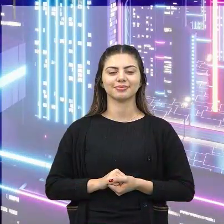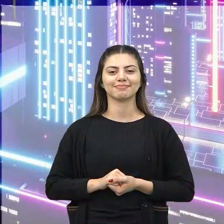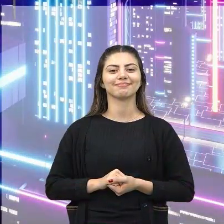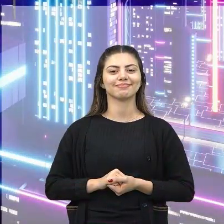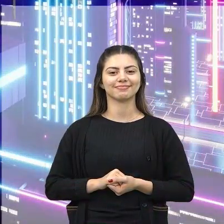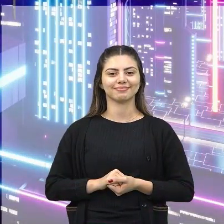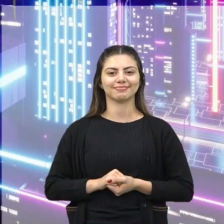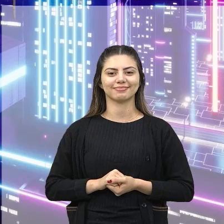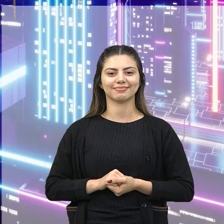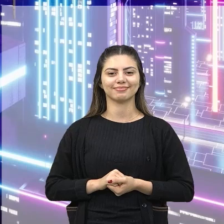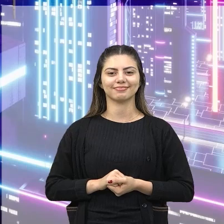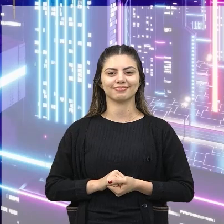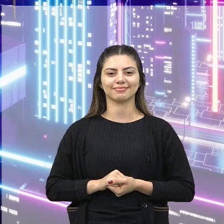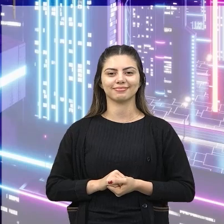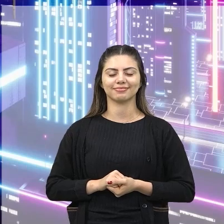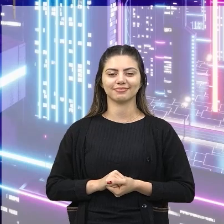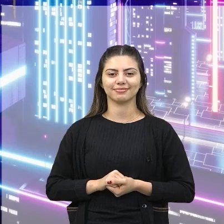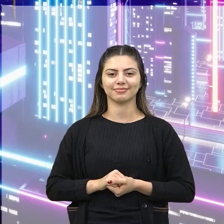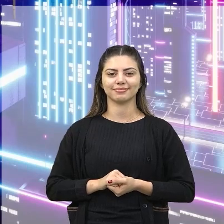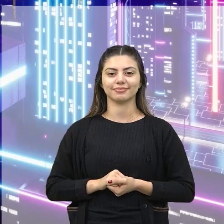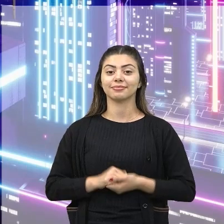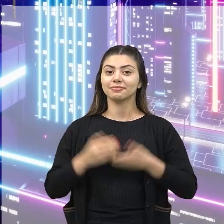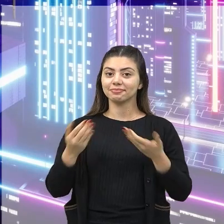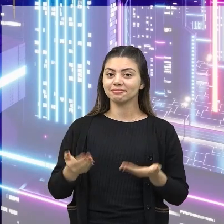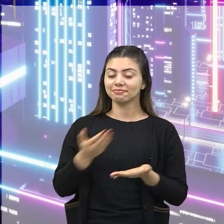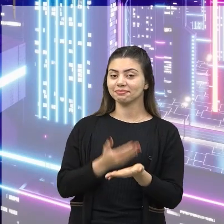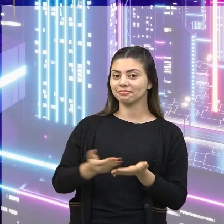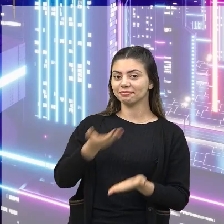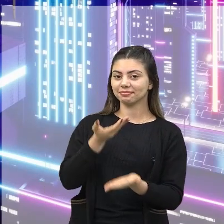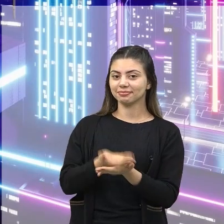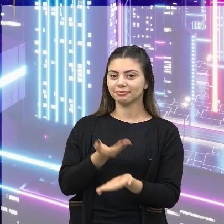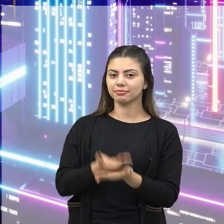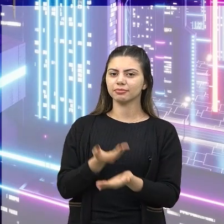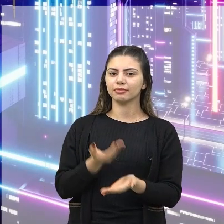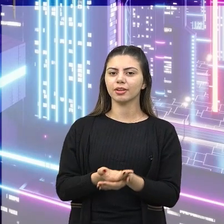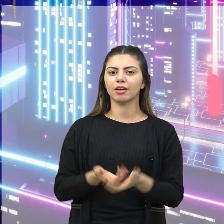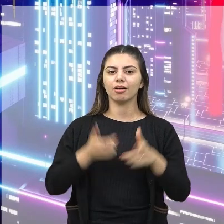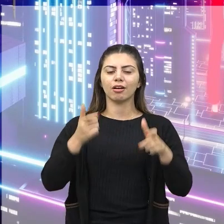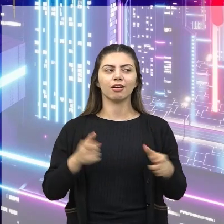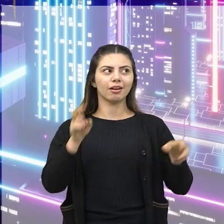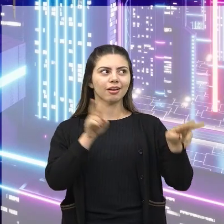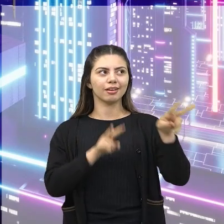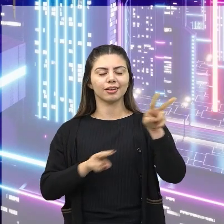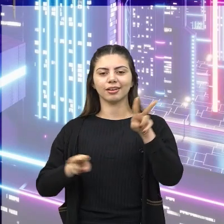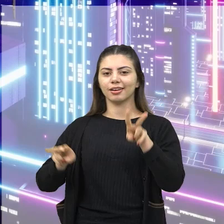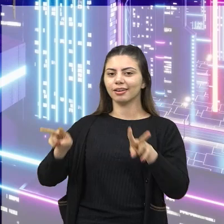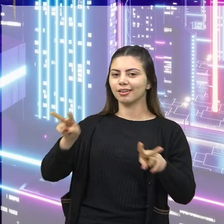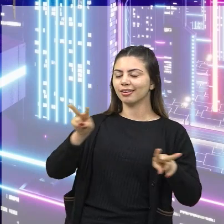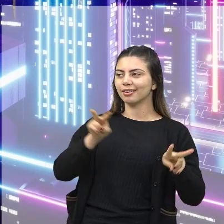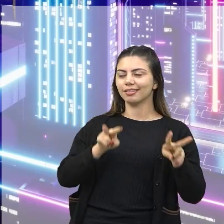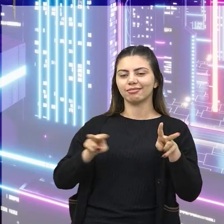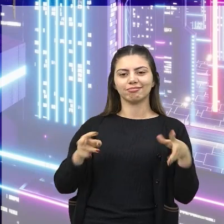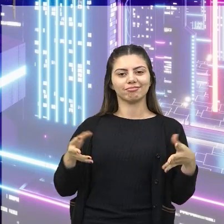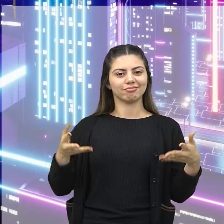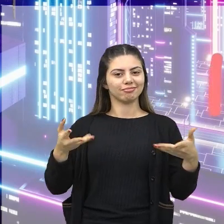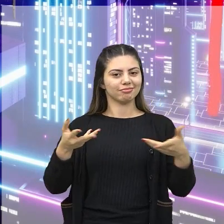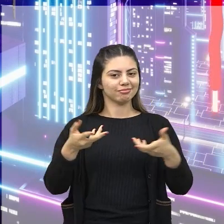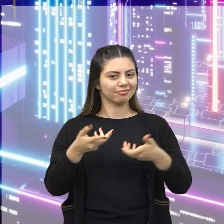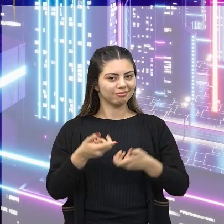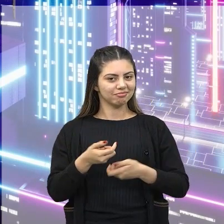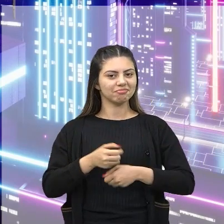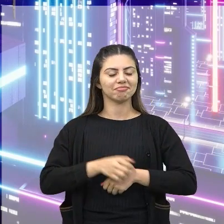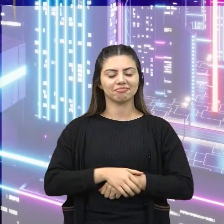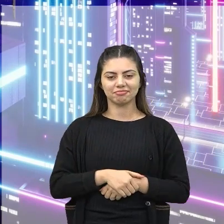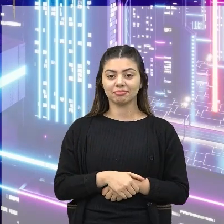Hello, let's start our class. Vamos começar a nossa aula. Olhem só esse cenário aqui maravilhoso, né?